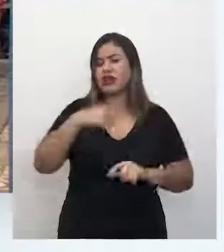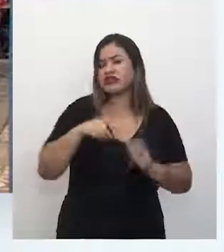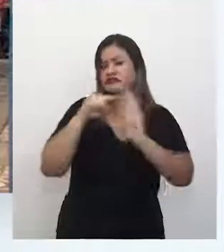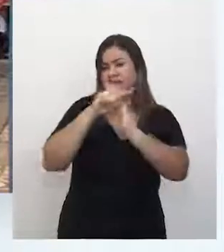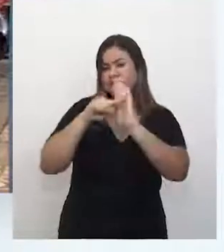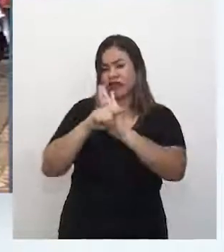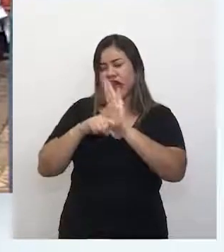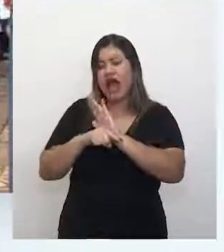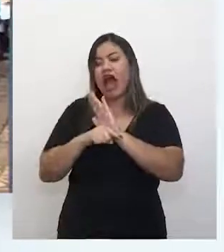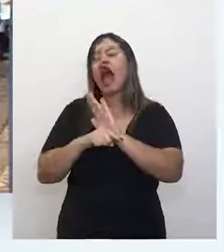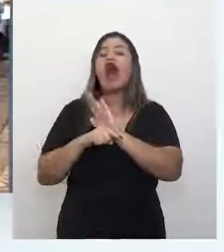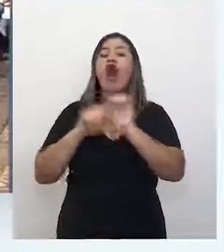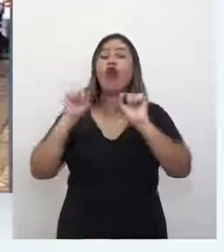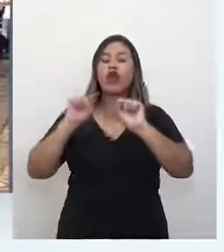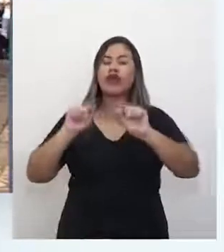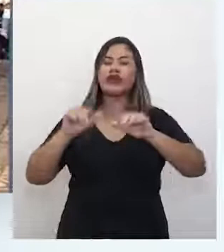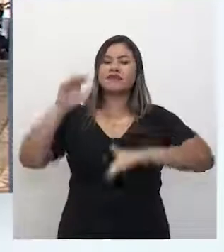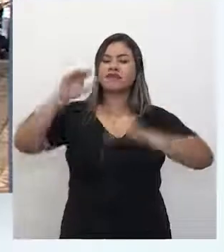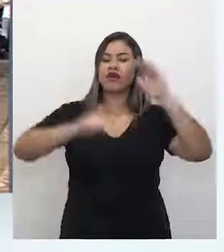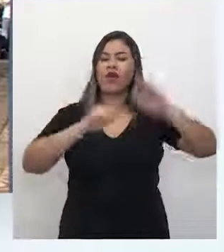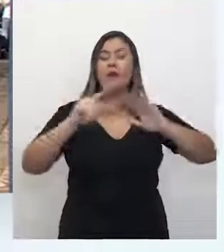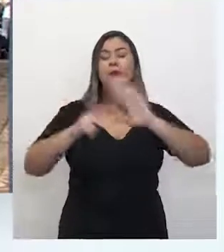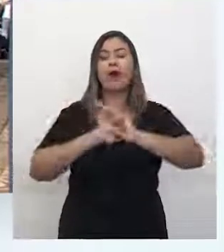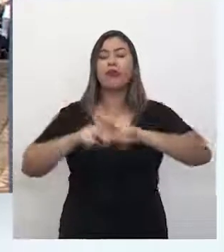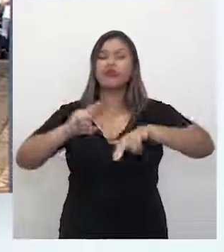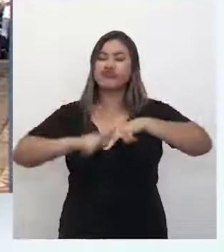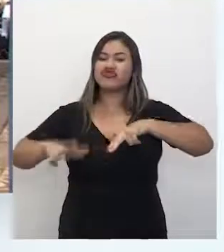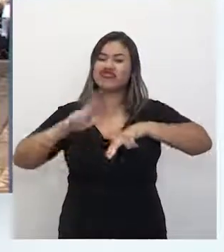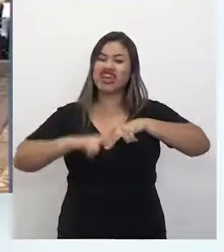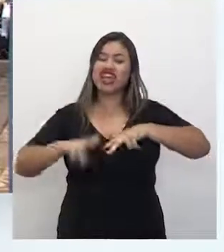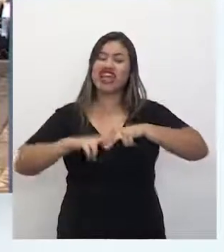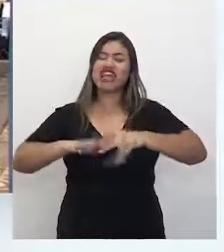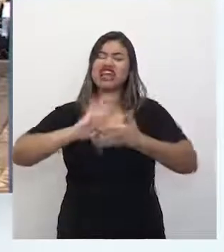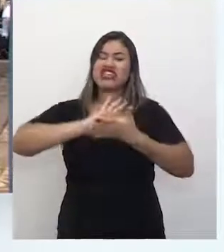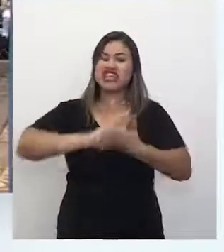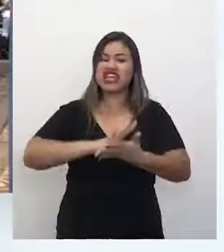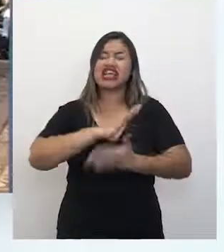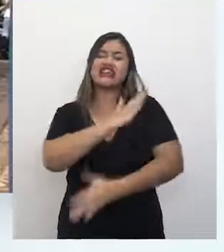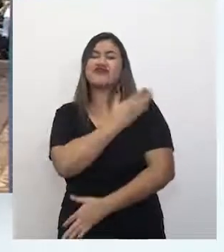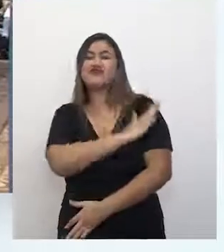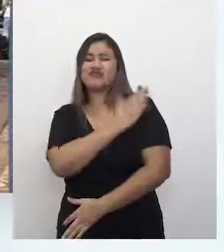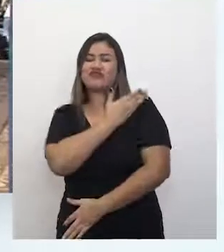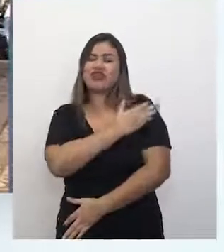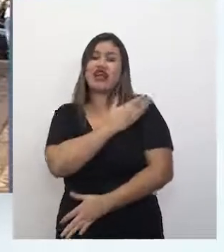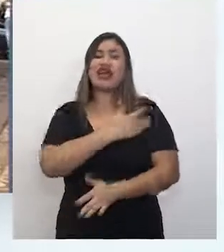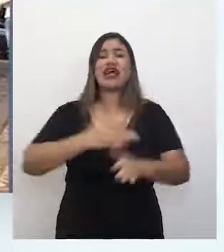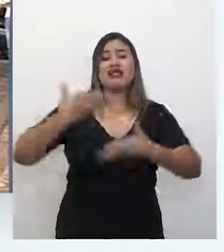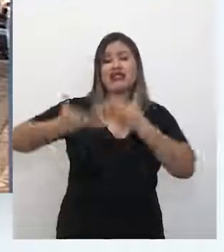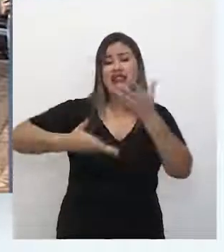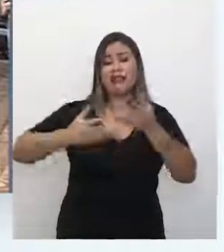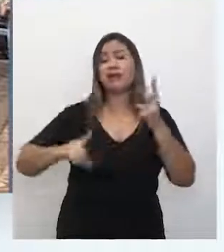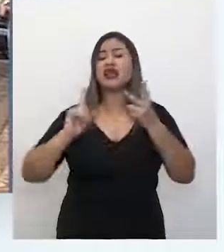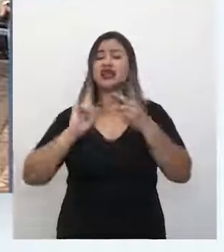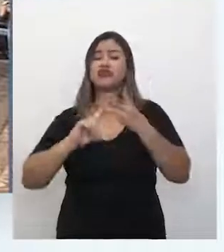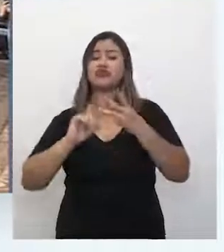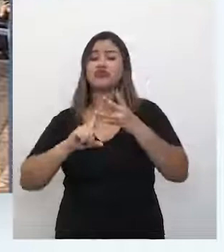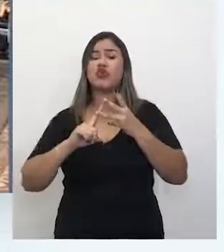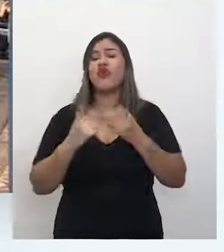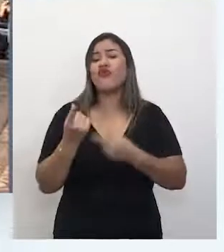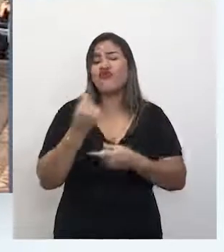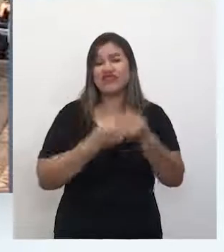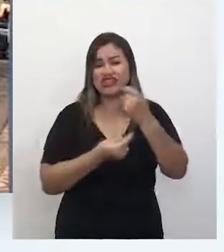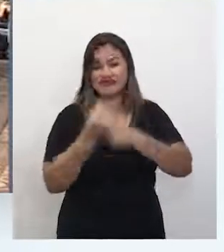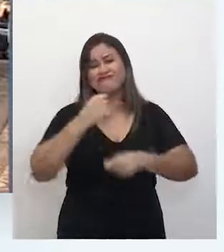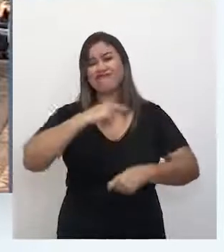de gênero, vinculada à discriminação de oportunidades, de tratamento, de direitos de liberdade e até a discriminação